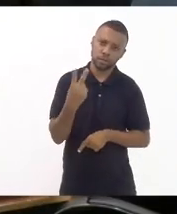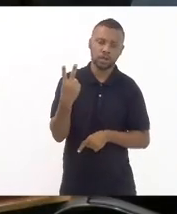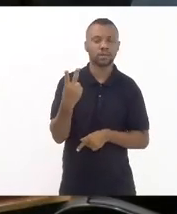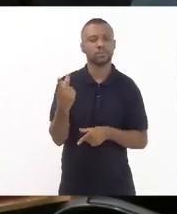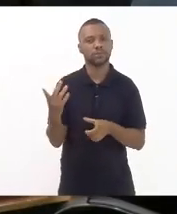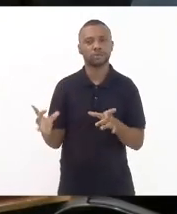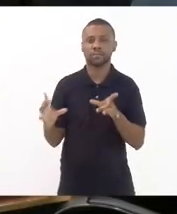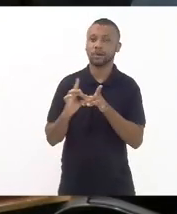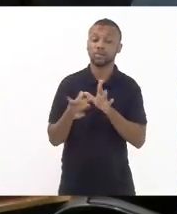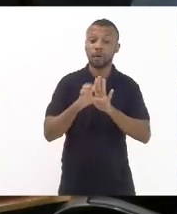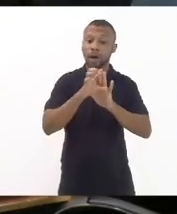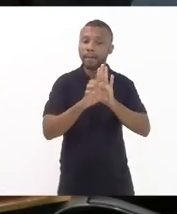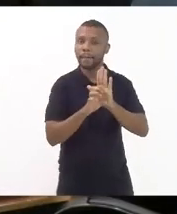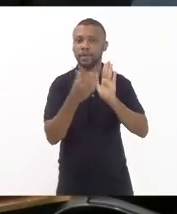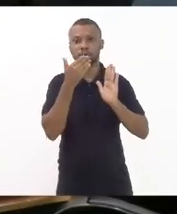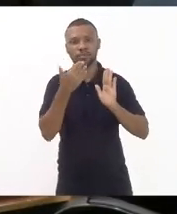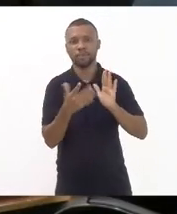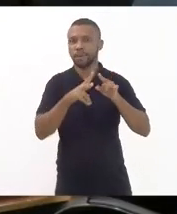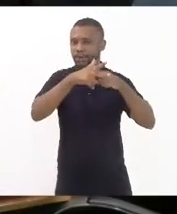emenda.